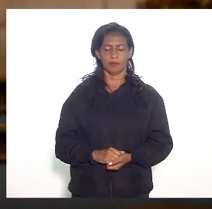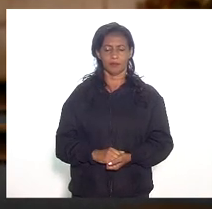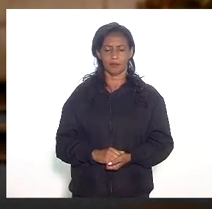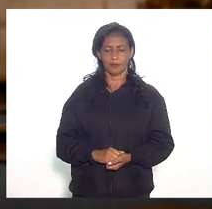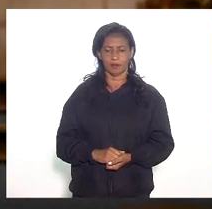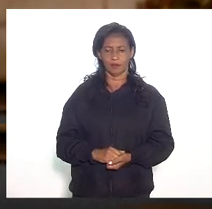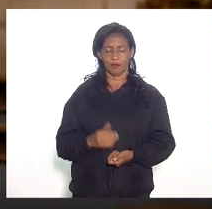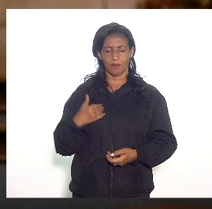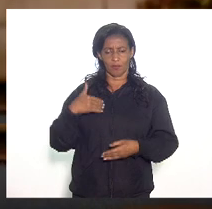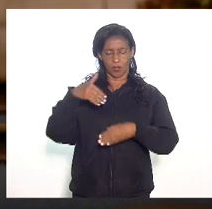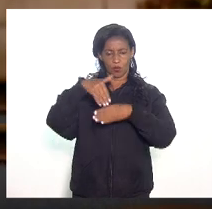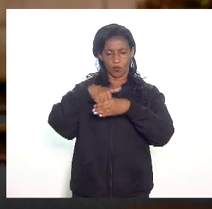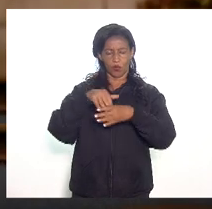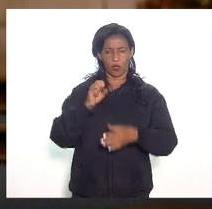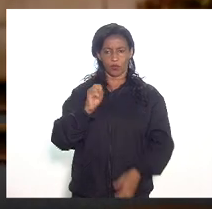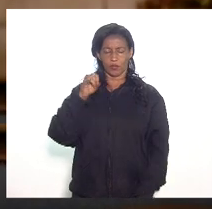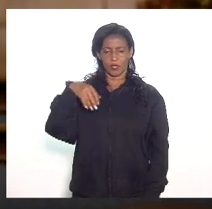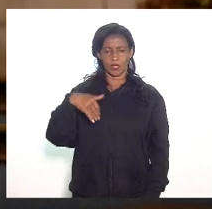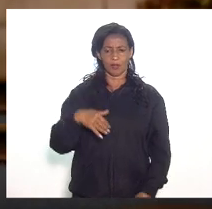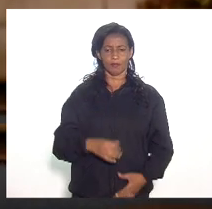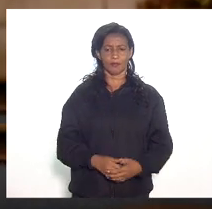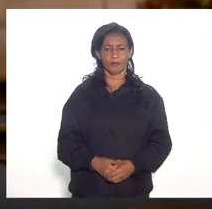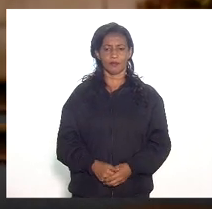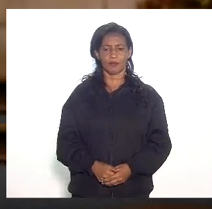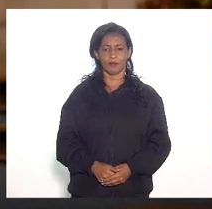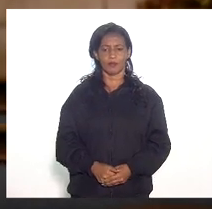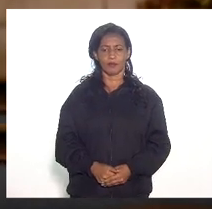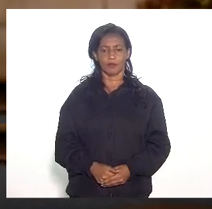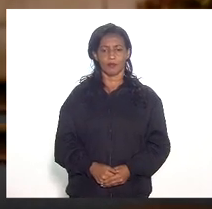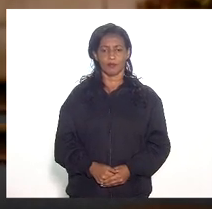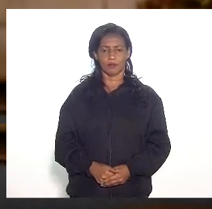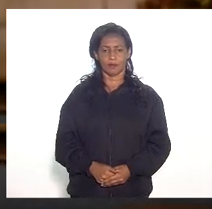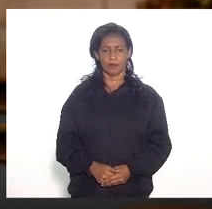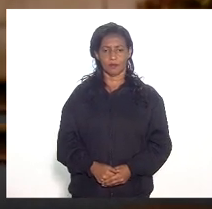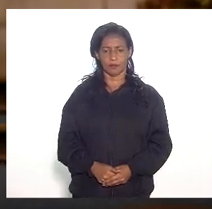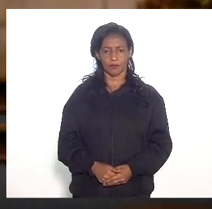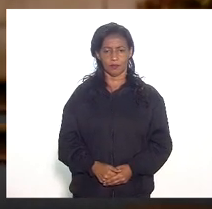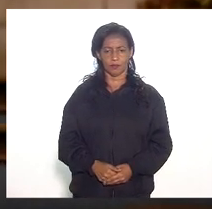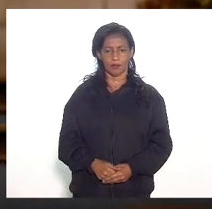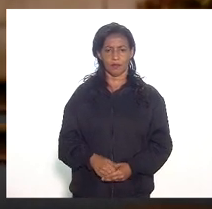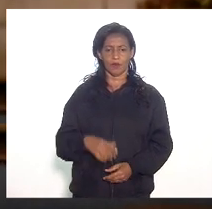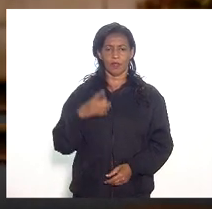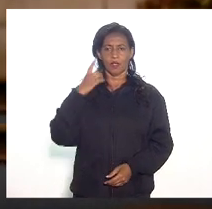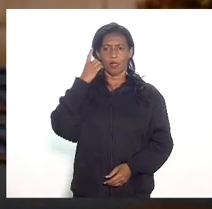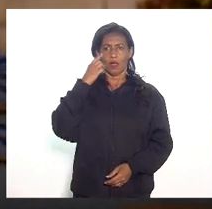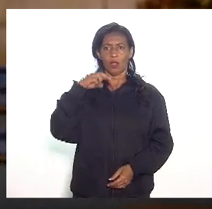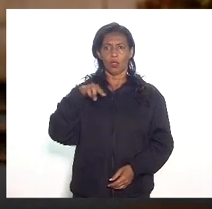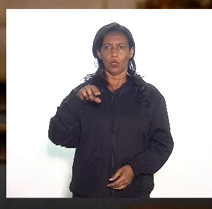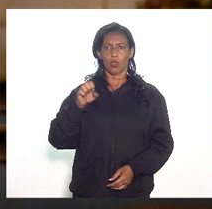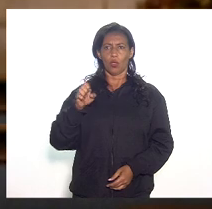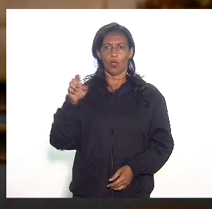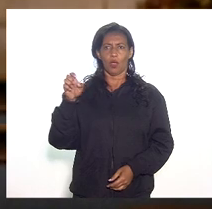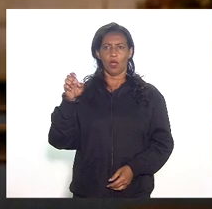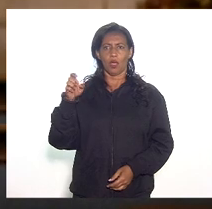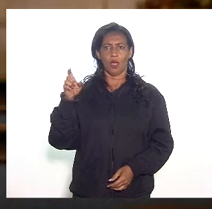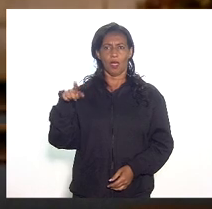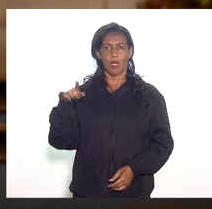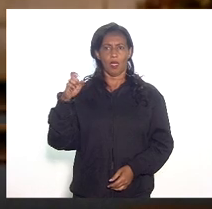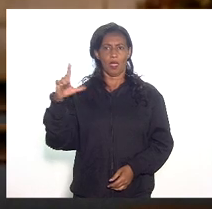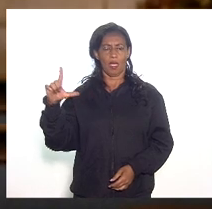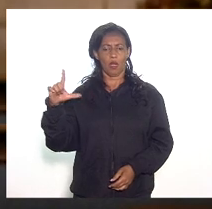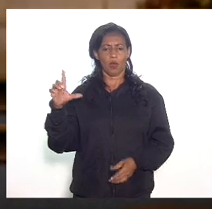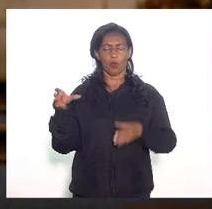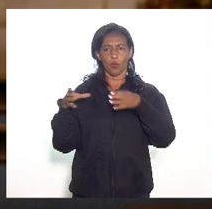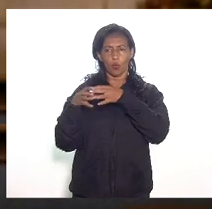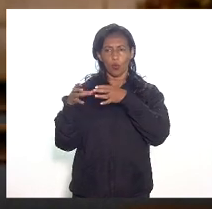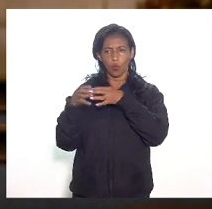voto sim presidente deputada Mônica Francisco sim deputado Noel de Carvalho votou